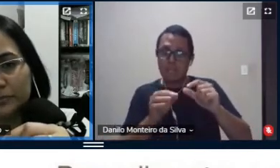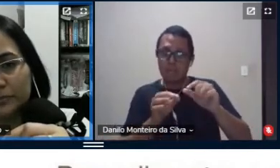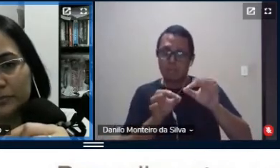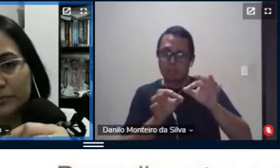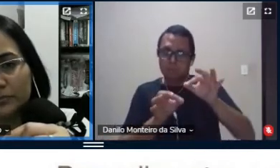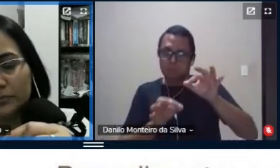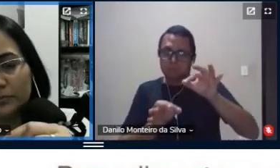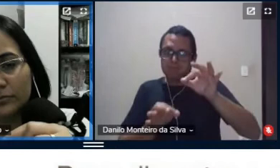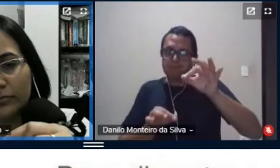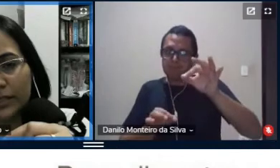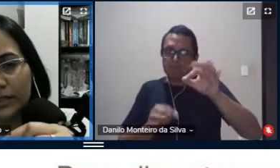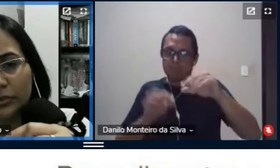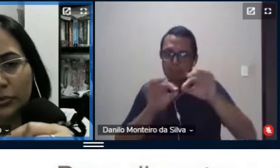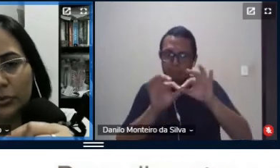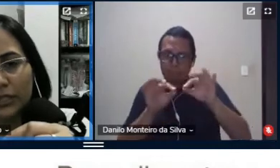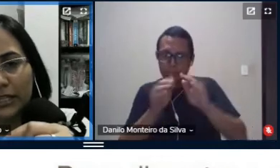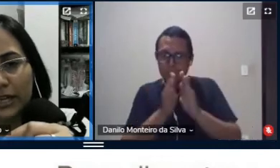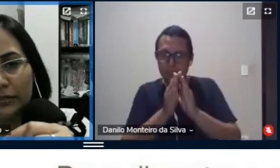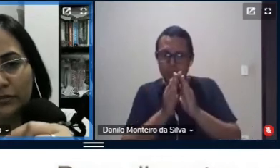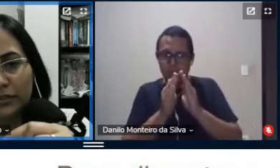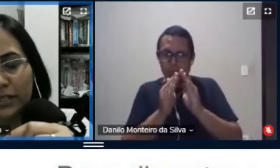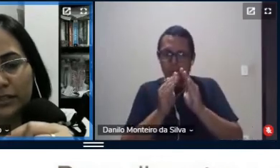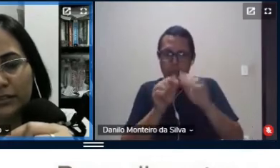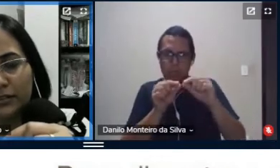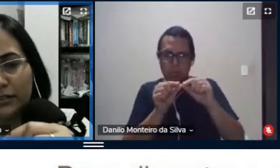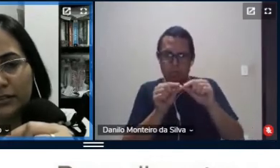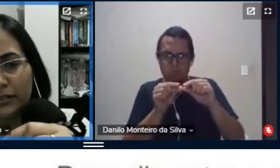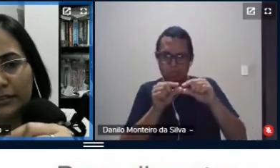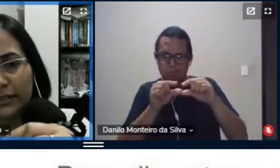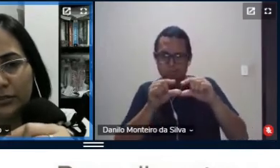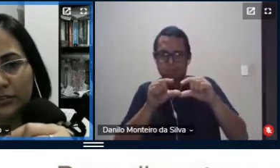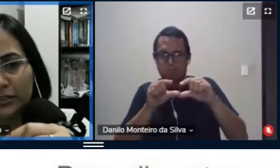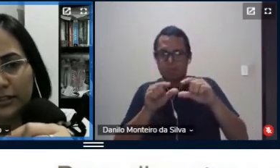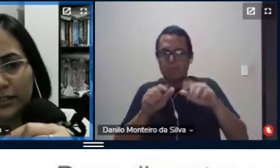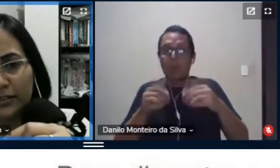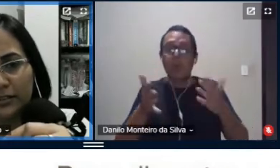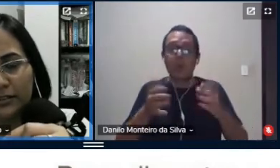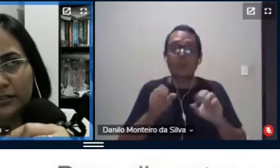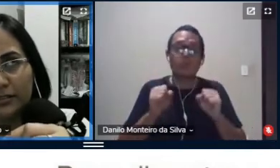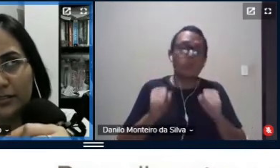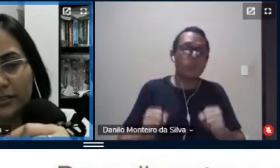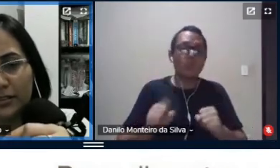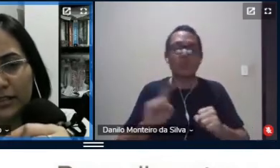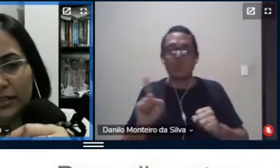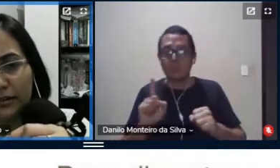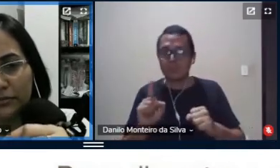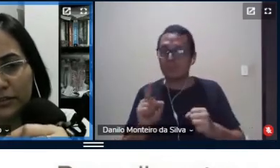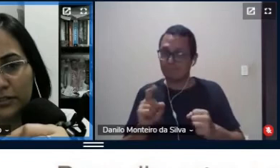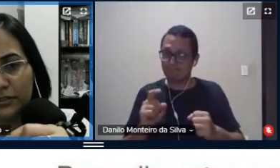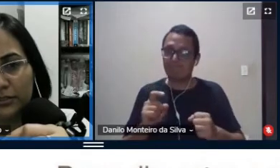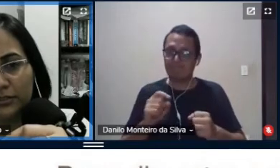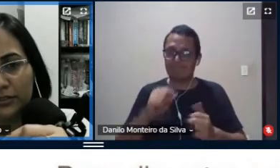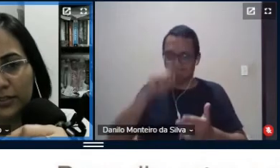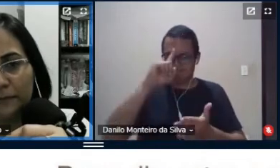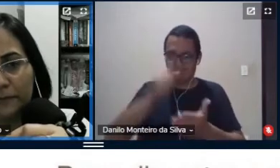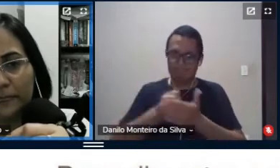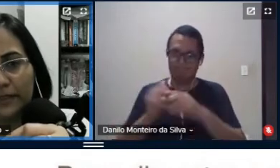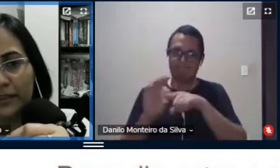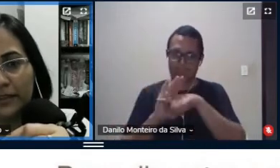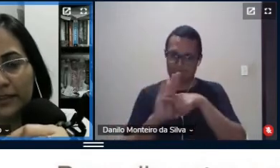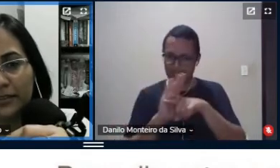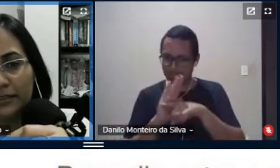né? No IAV lá do CTA, IAV lá do